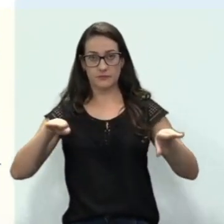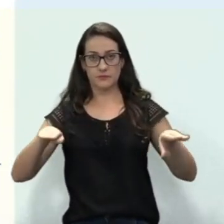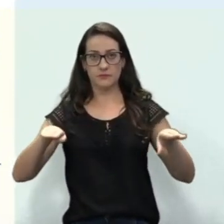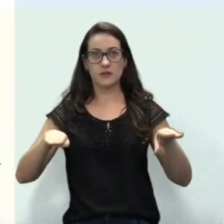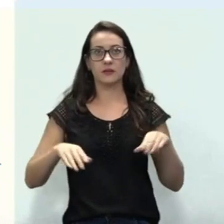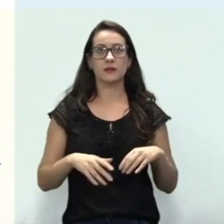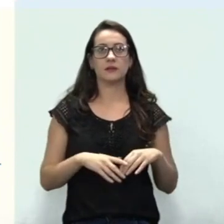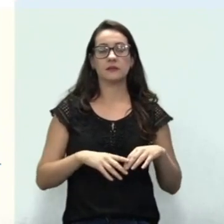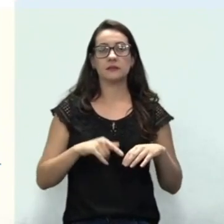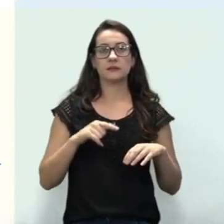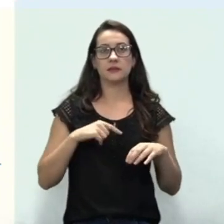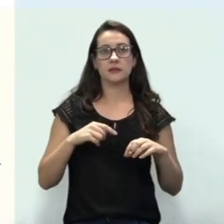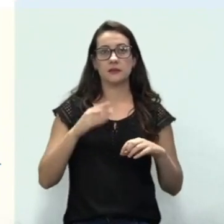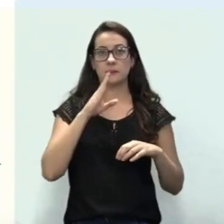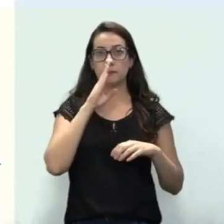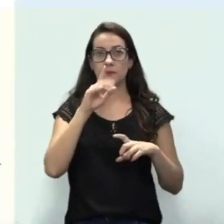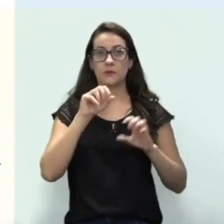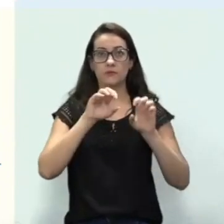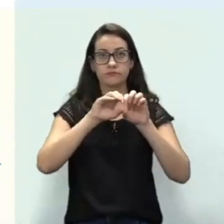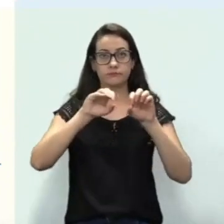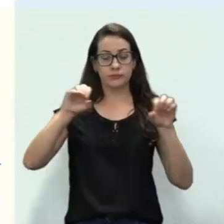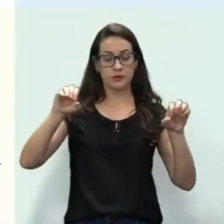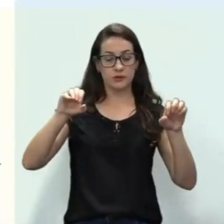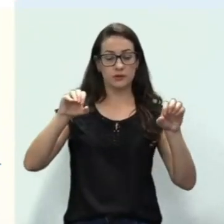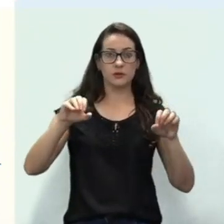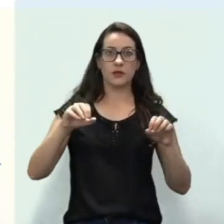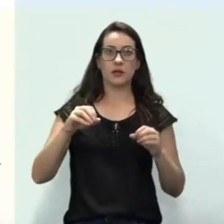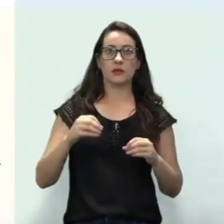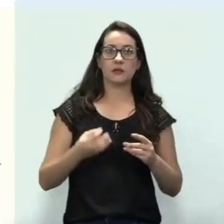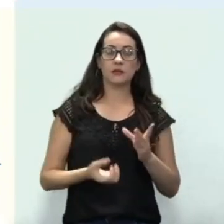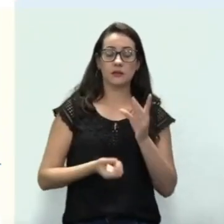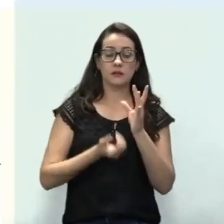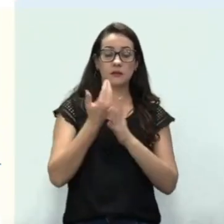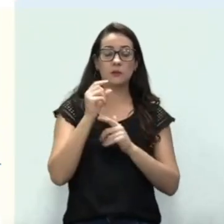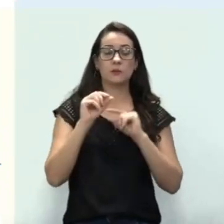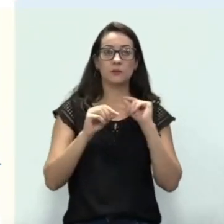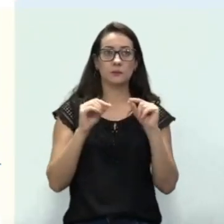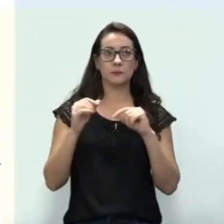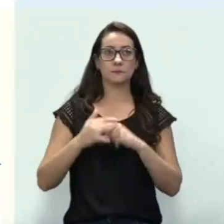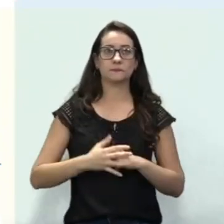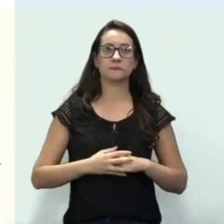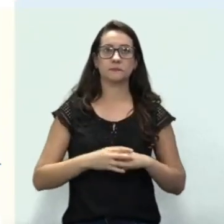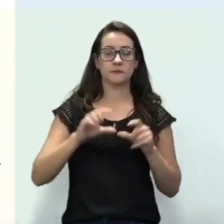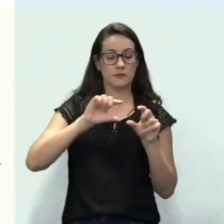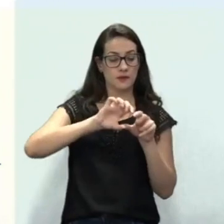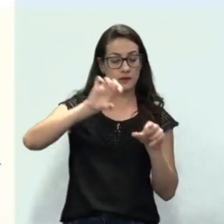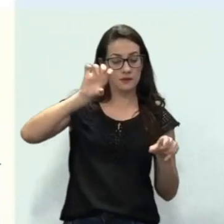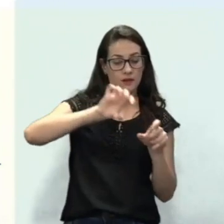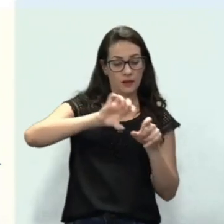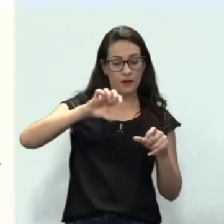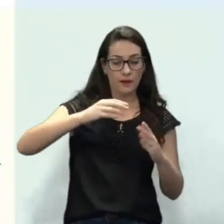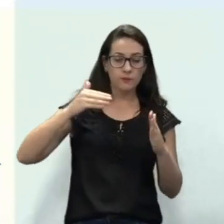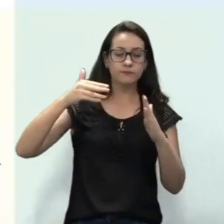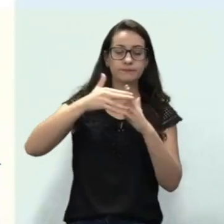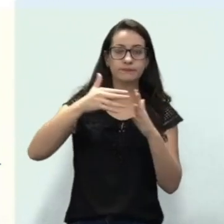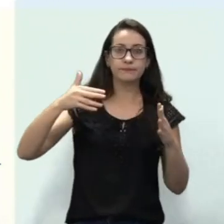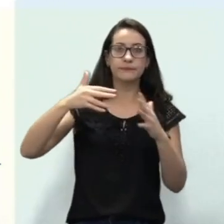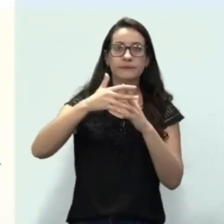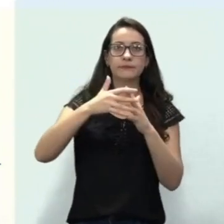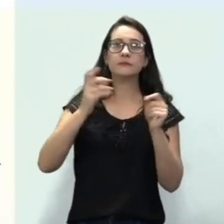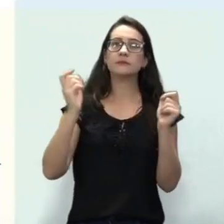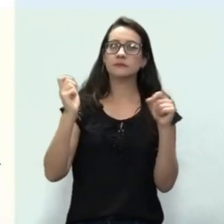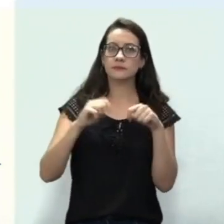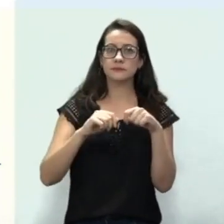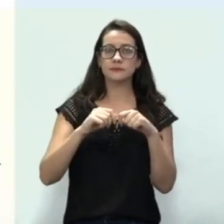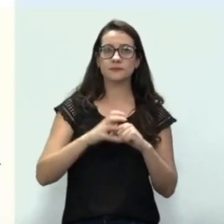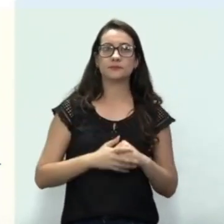armadura principal, a gente cria então um elemento que acaba travando a